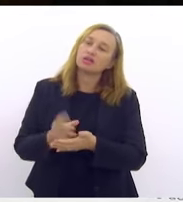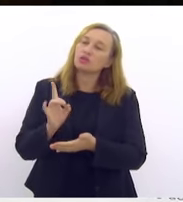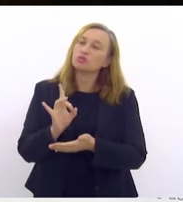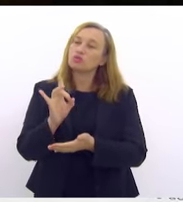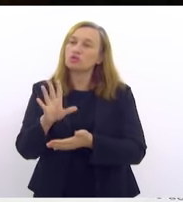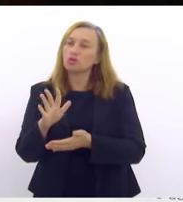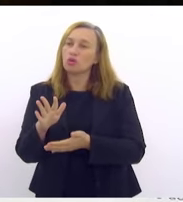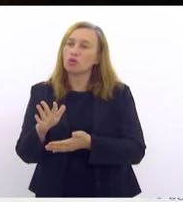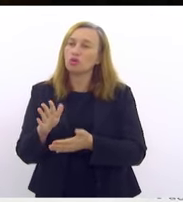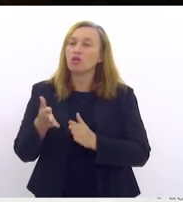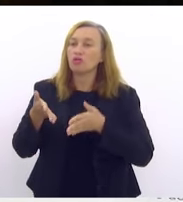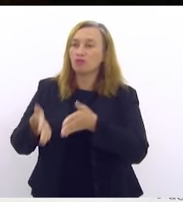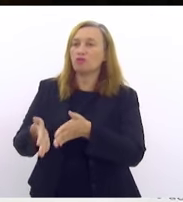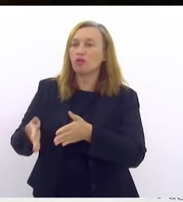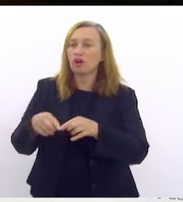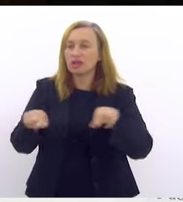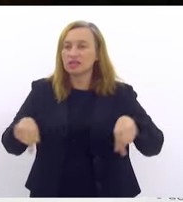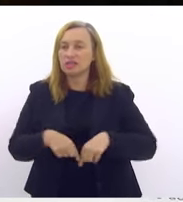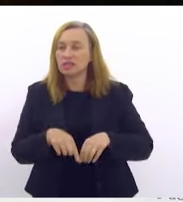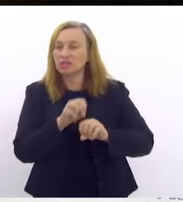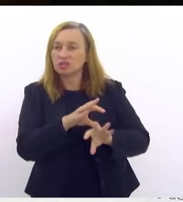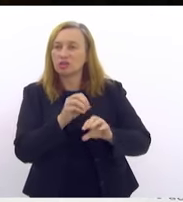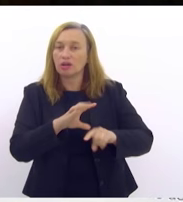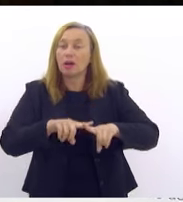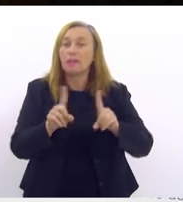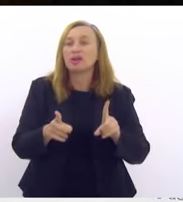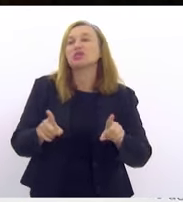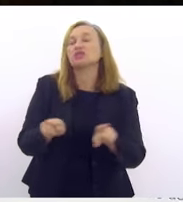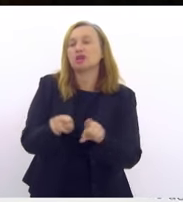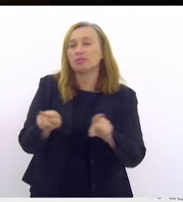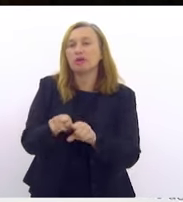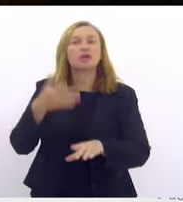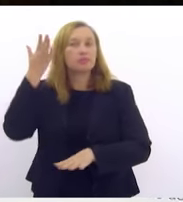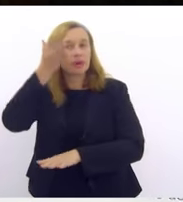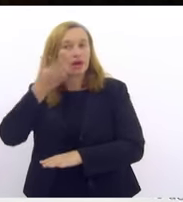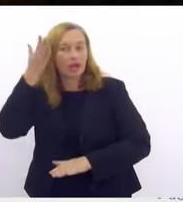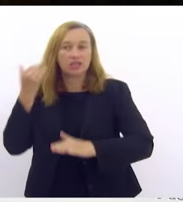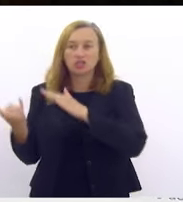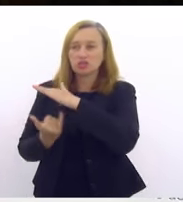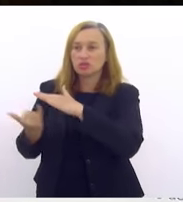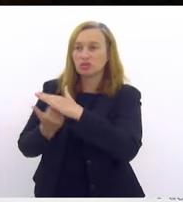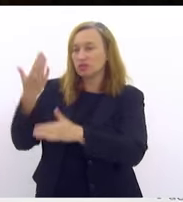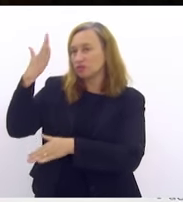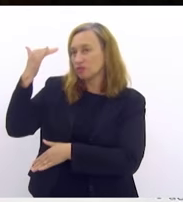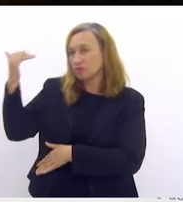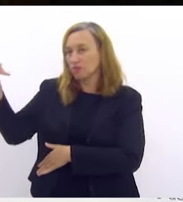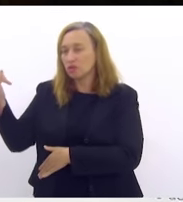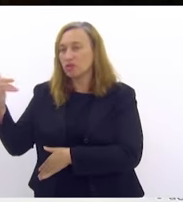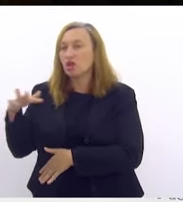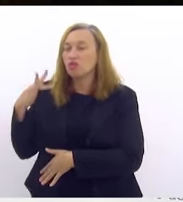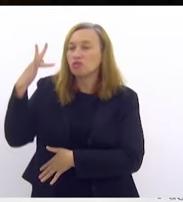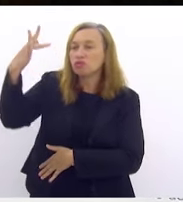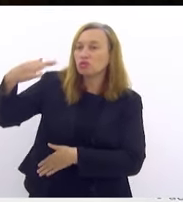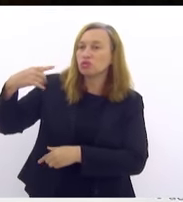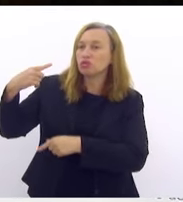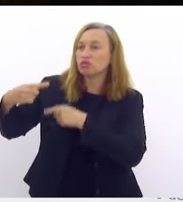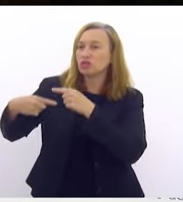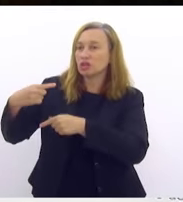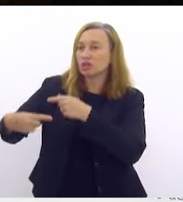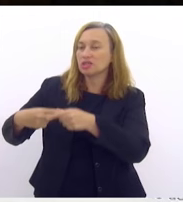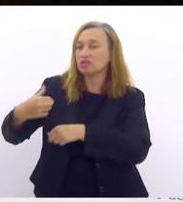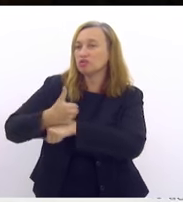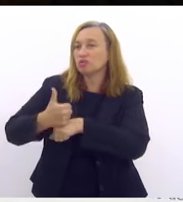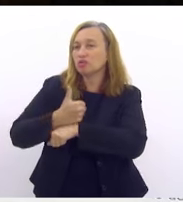aula mas também nas diversas palestras proferidas em instituições renomadas inspirando futuras gerações de